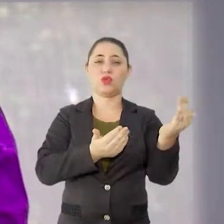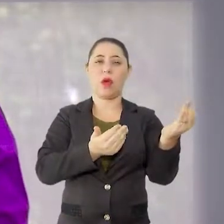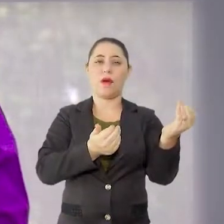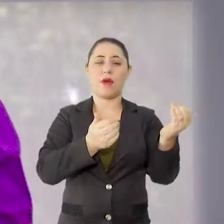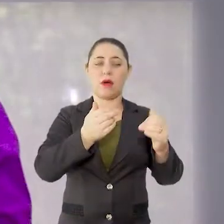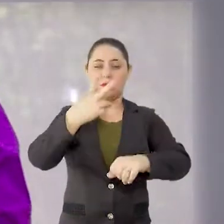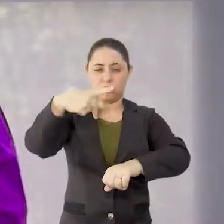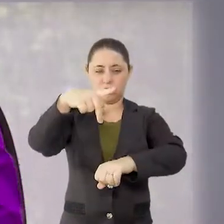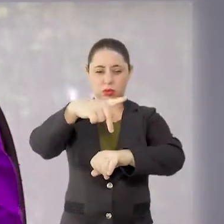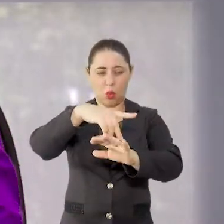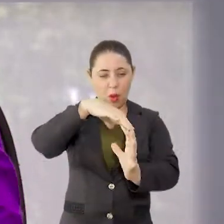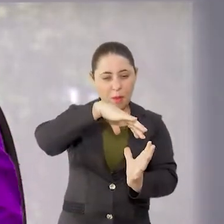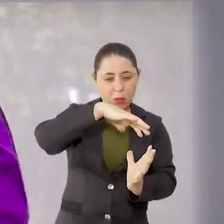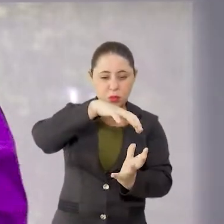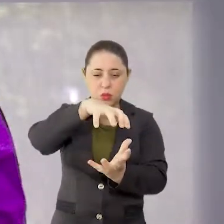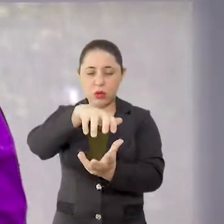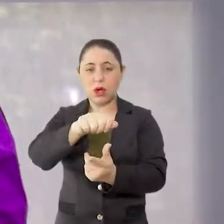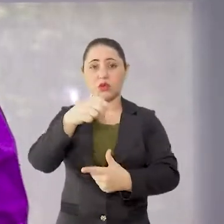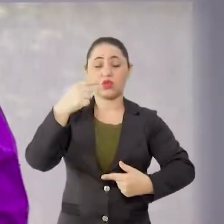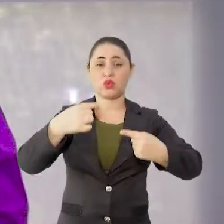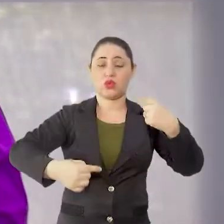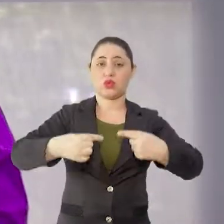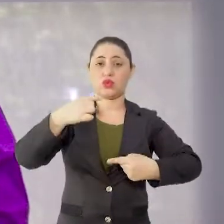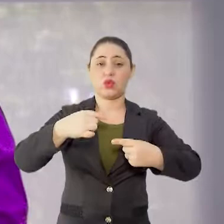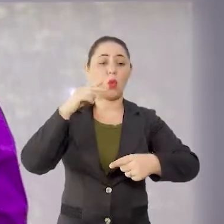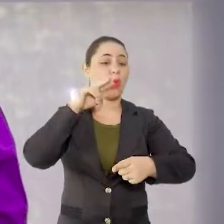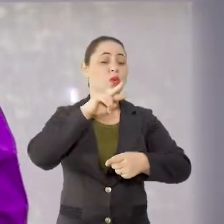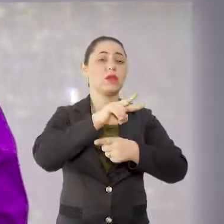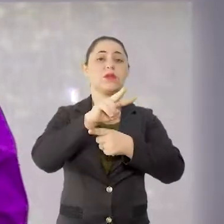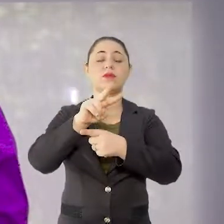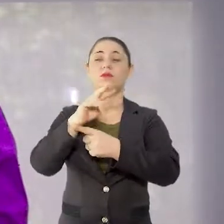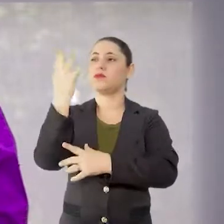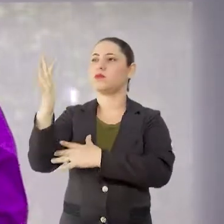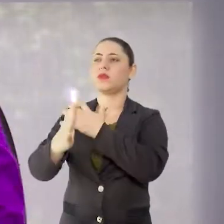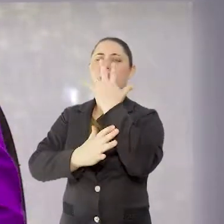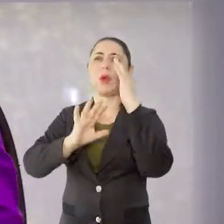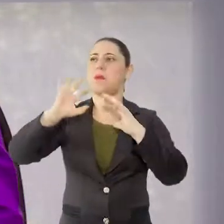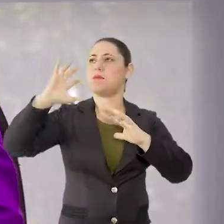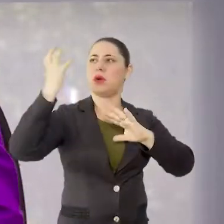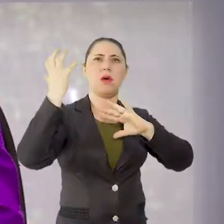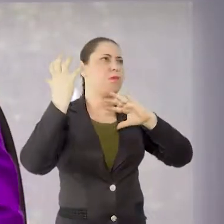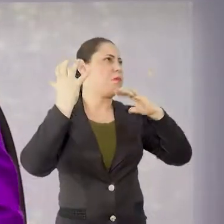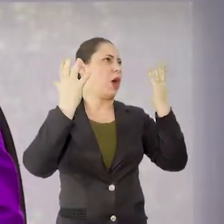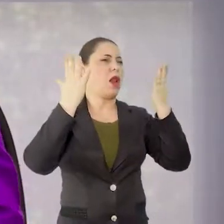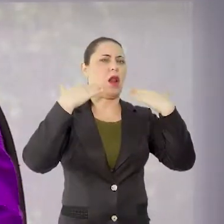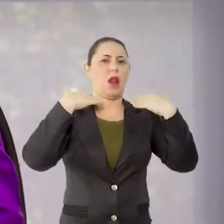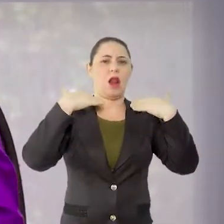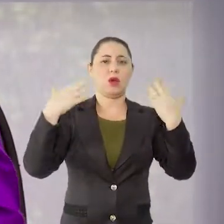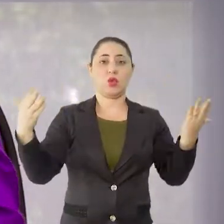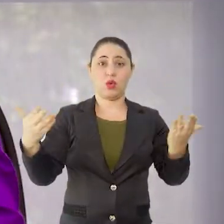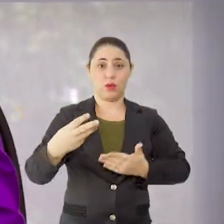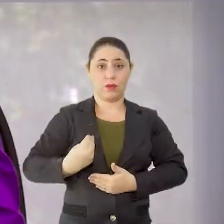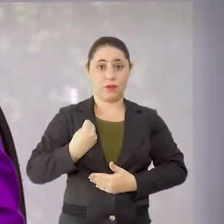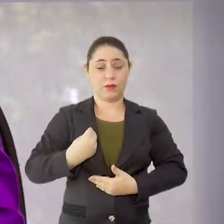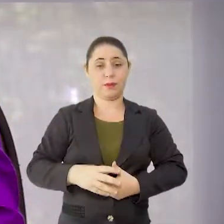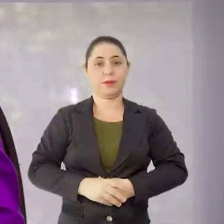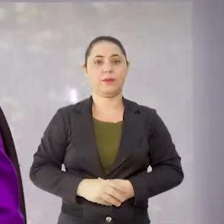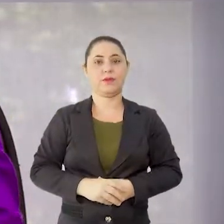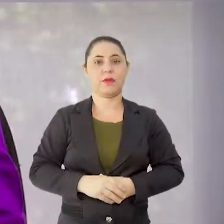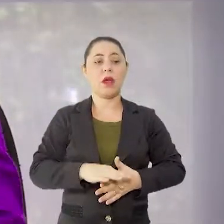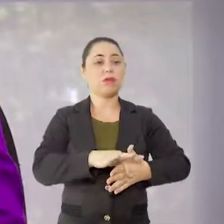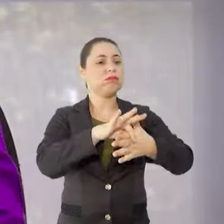400 jovens de todo o mundo para discutir sobre a preservação ambiental e as mudanças climáticas que estamos